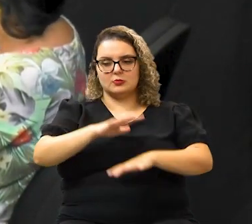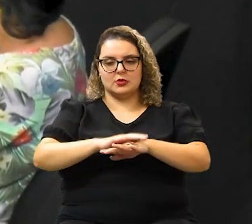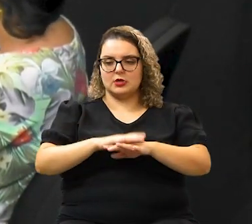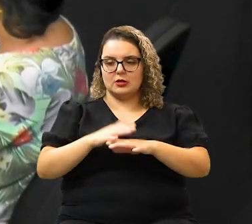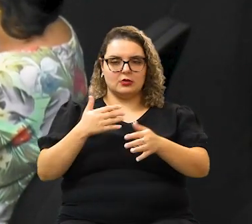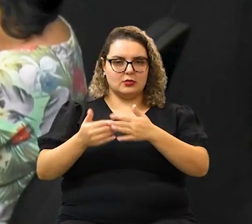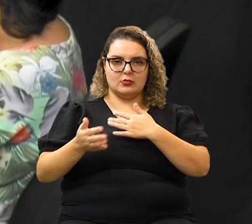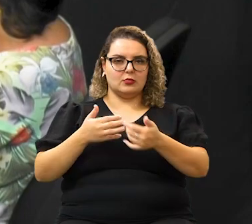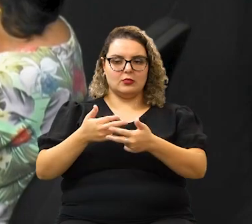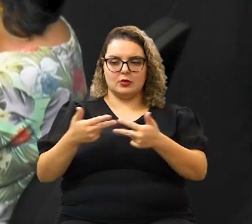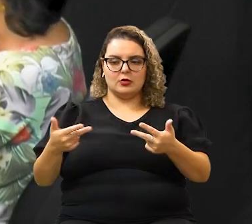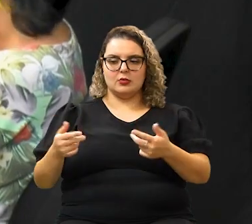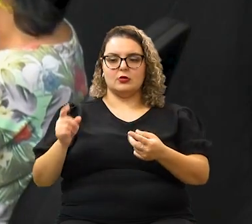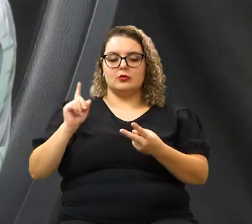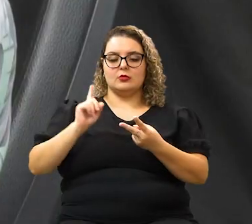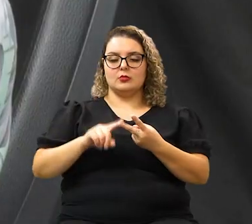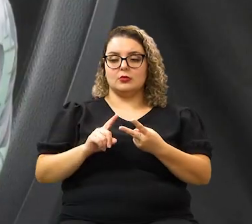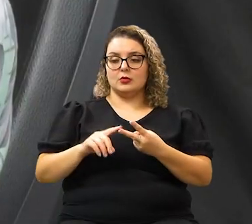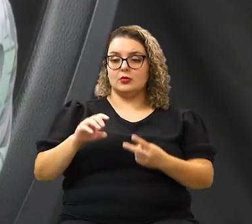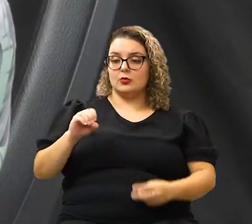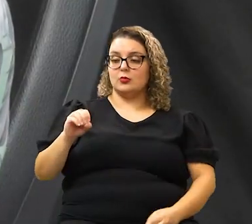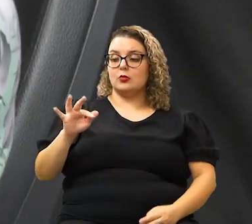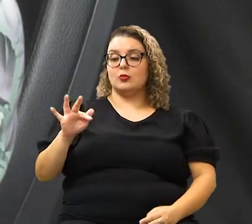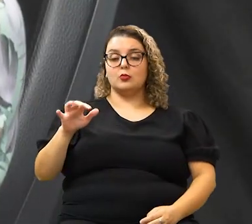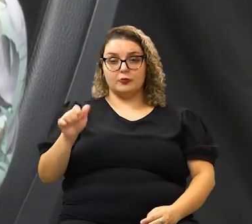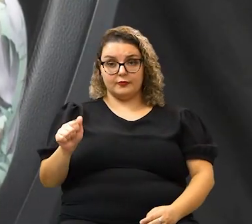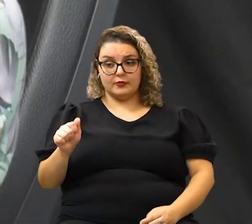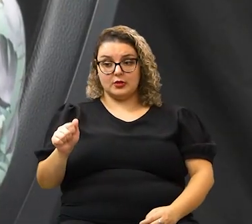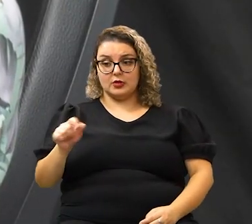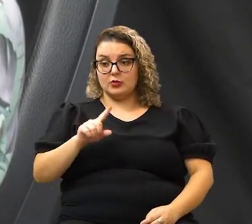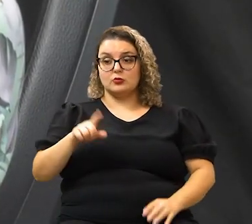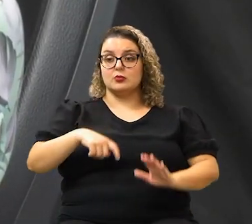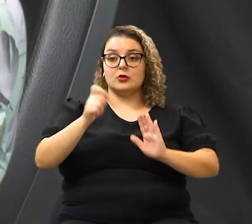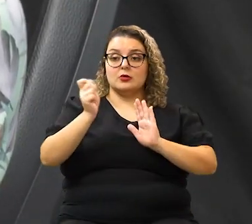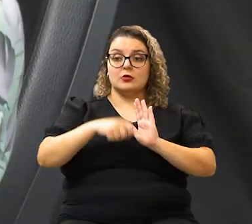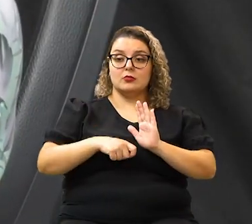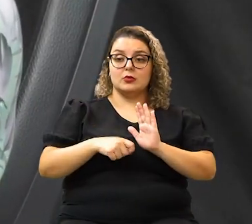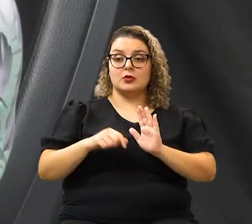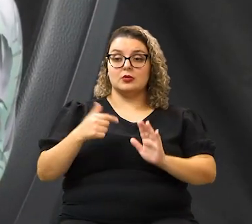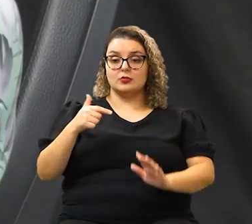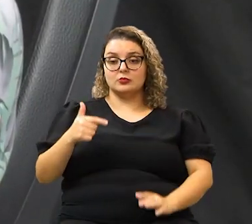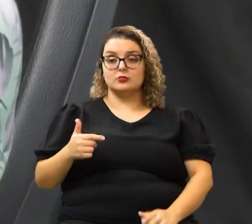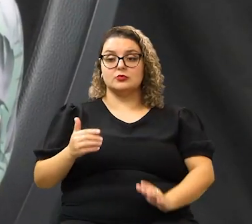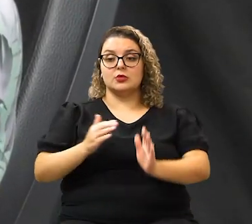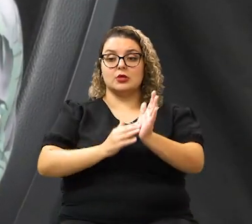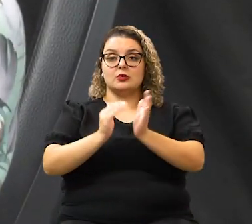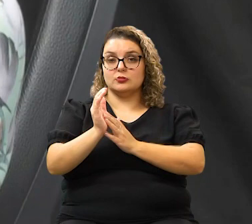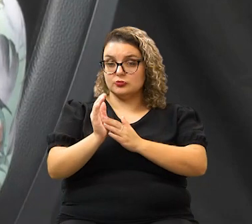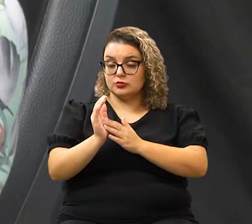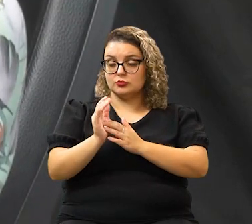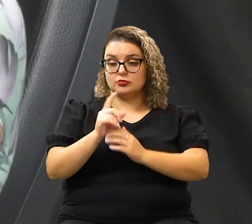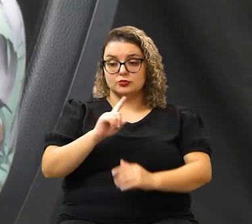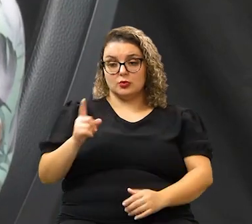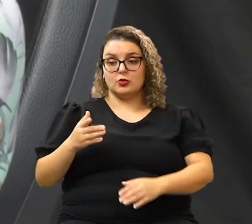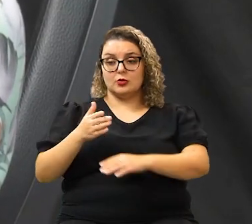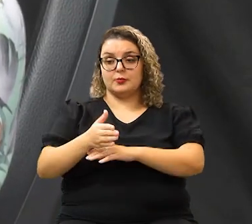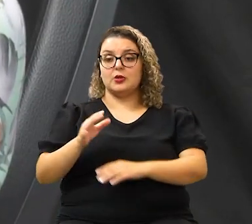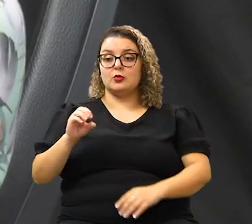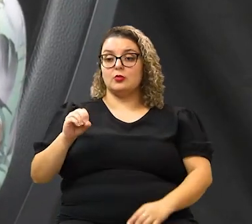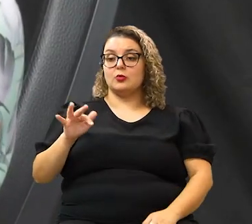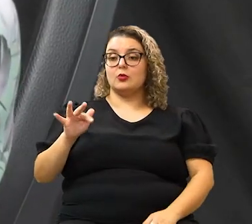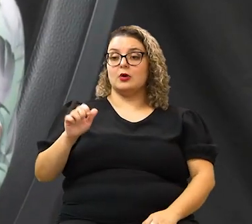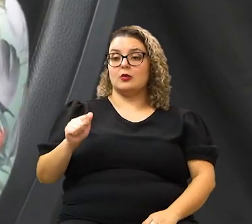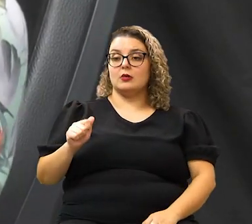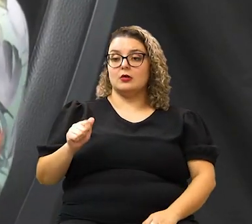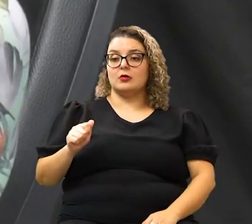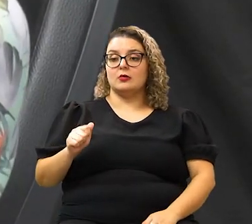O OFA, você não era efetivo, você não tinha passado no concurso, estava efetivado. Mas o OFA, você atribuía aula. E